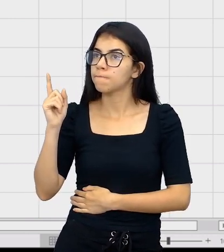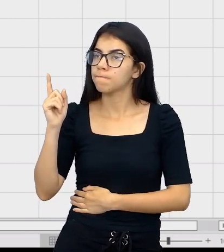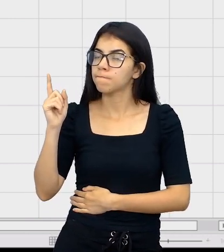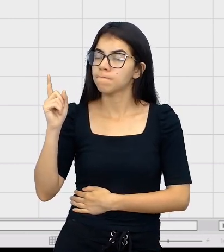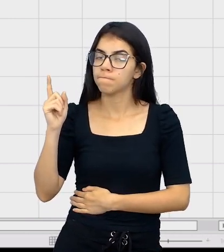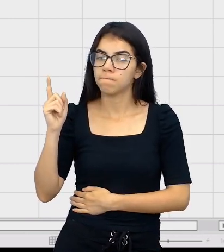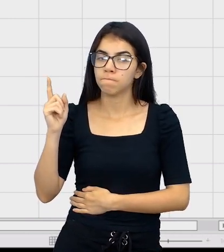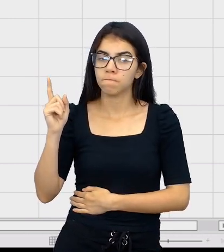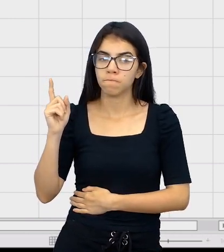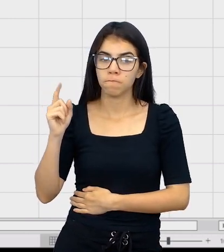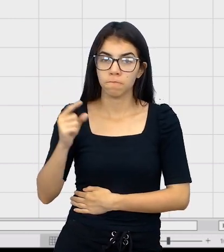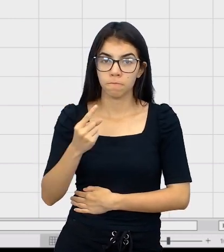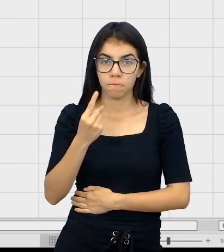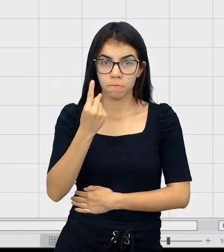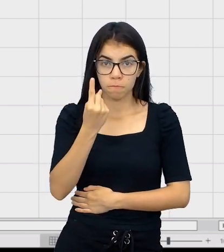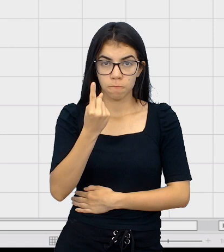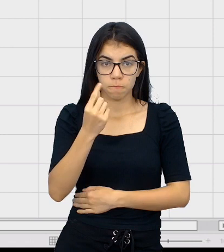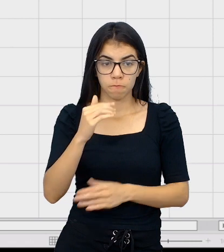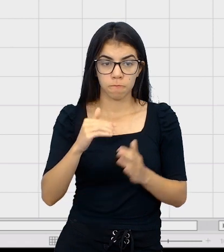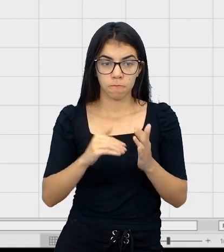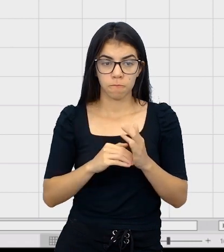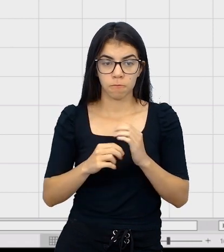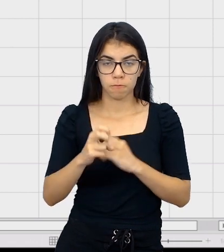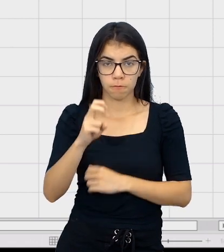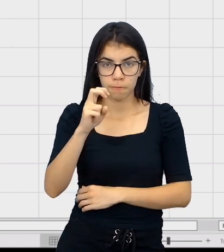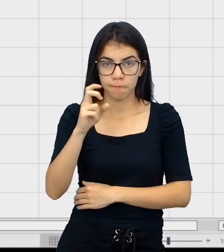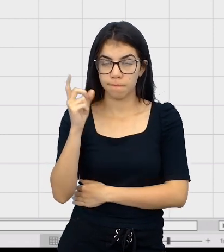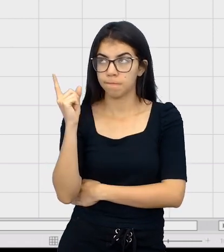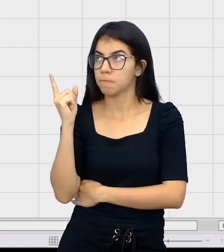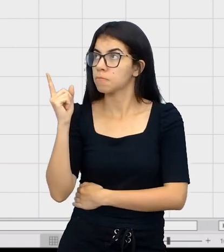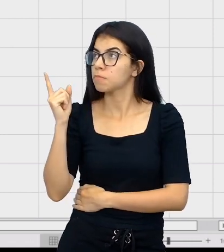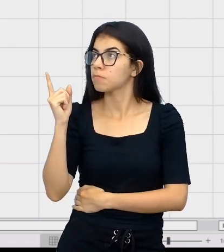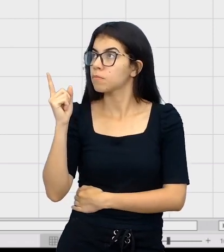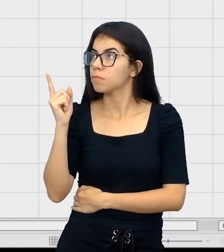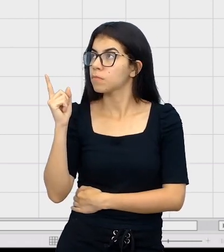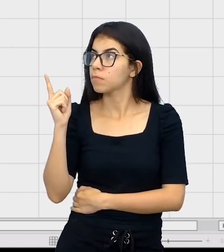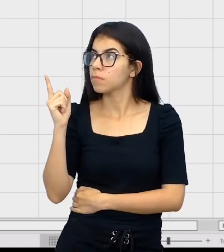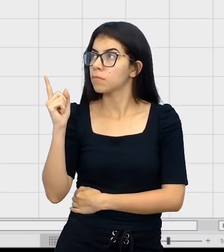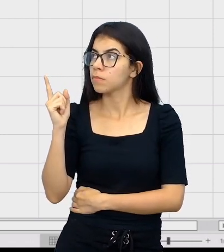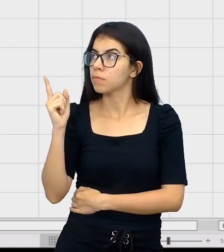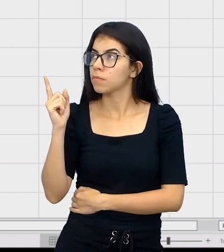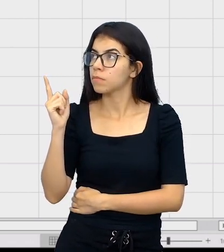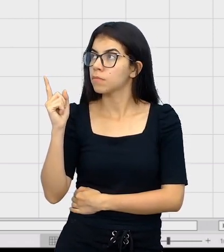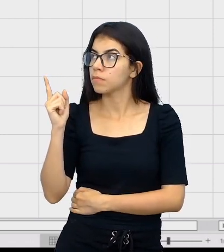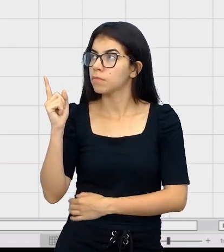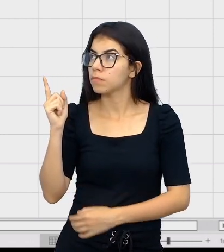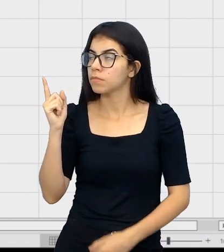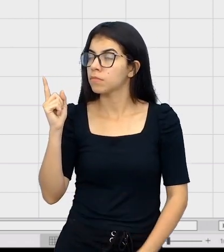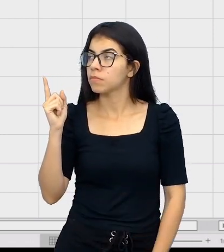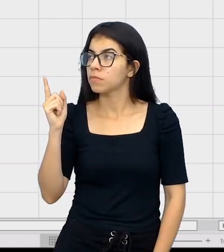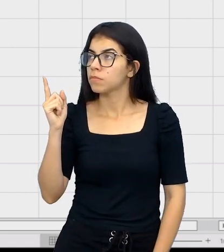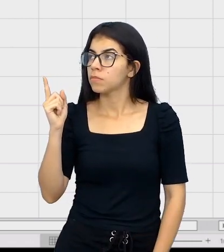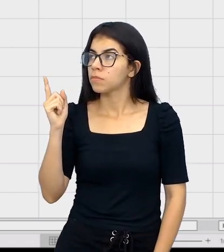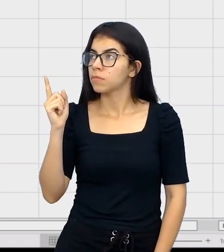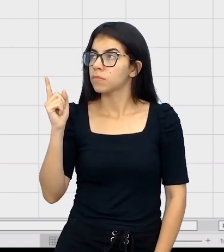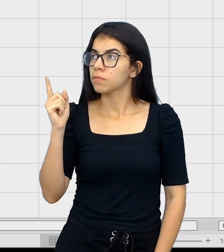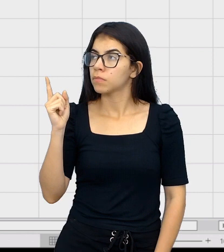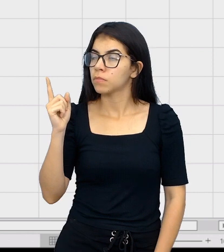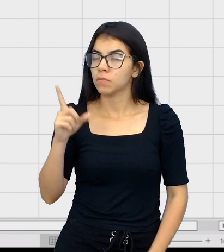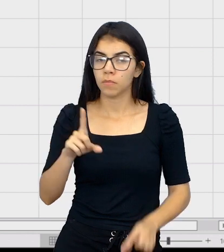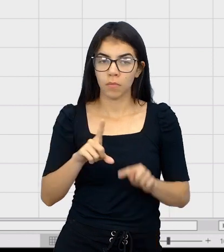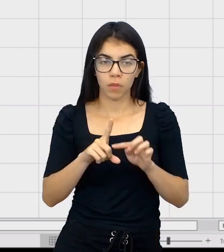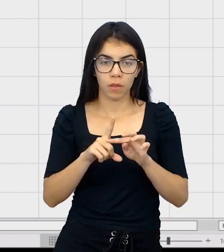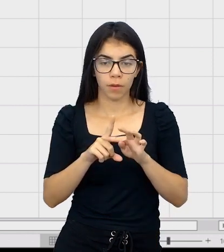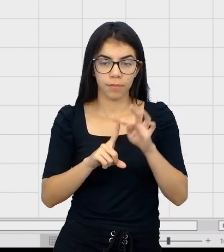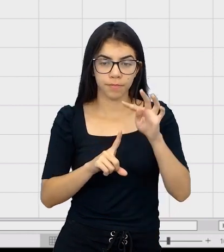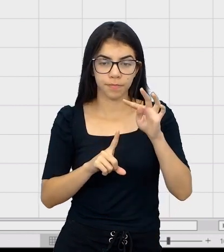o 5. Então digito 1, aperto o Enter pra ir pra debaixo. 2, 3, 4, 5. Ok. Tá bom. Temperatura máxima, tem que pôr sinal de